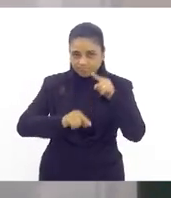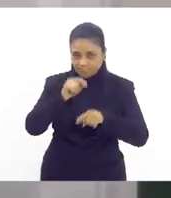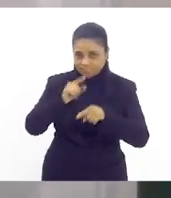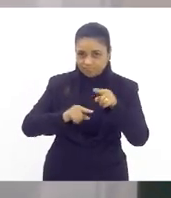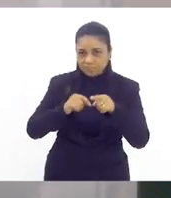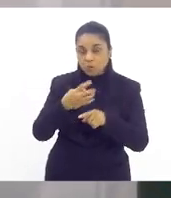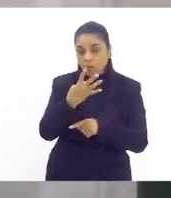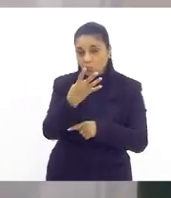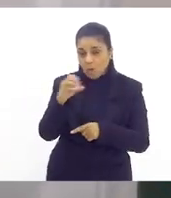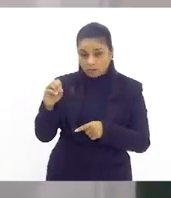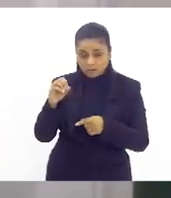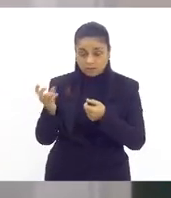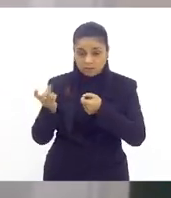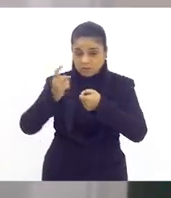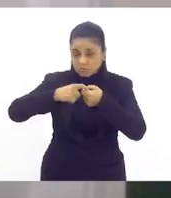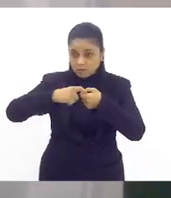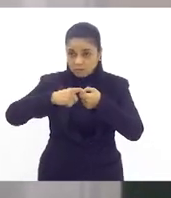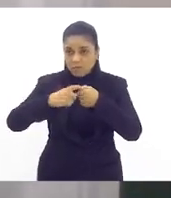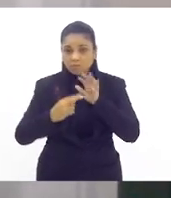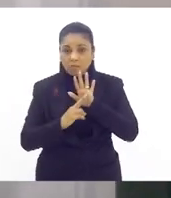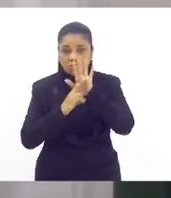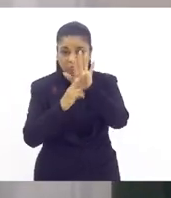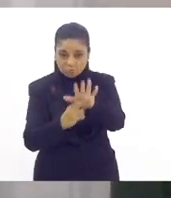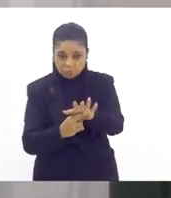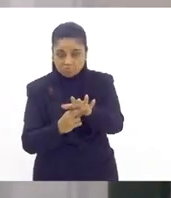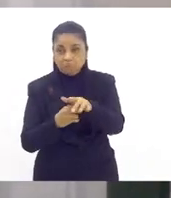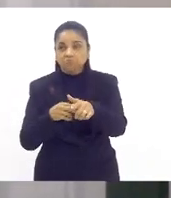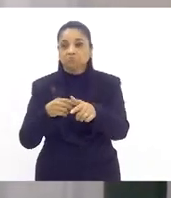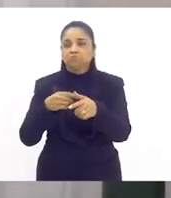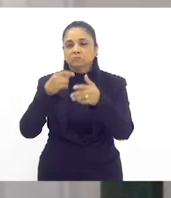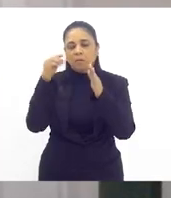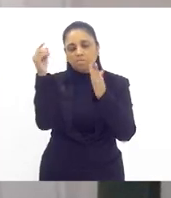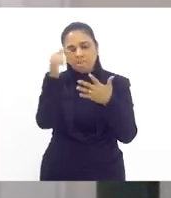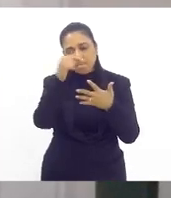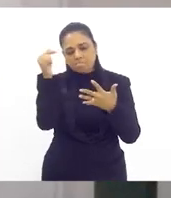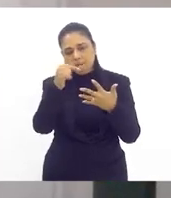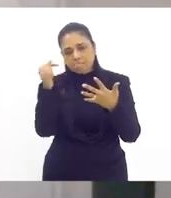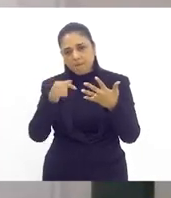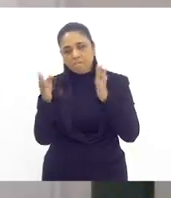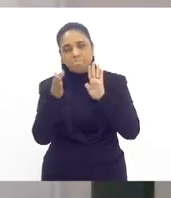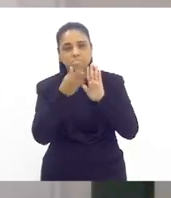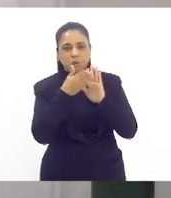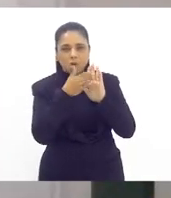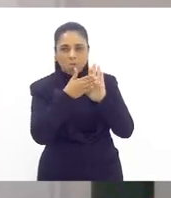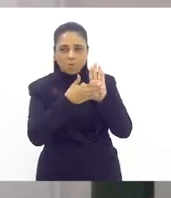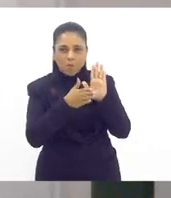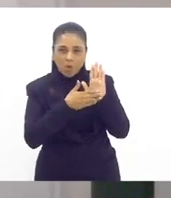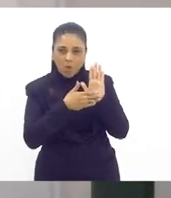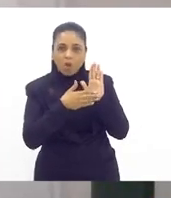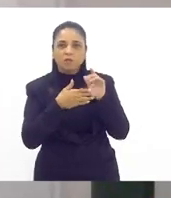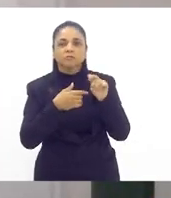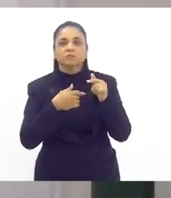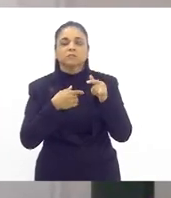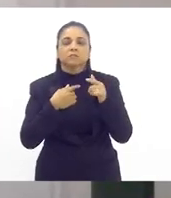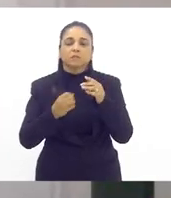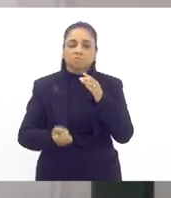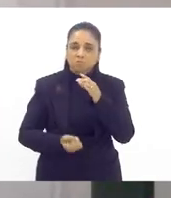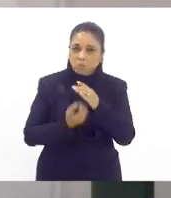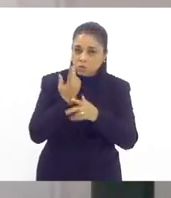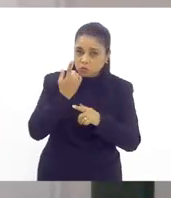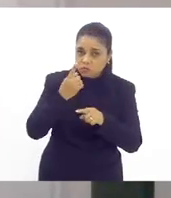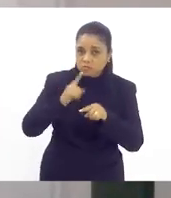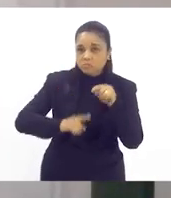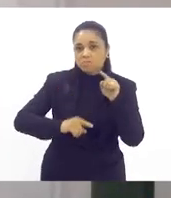mais de 400 Associados e a gente fez um estudo super longo detalhando propostas algumas coisas a gente fez mais detalhado como a produção que é o nosso